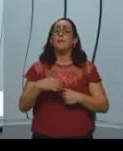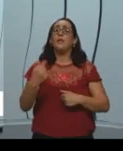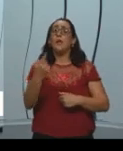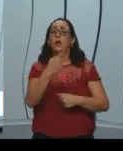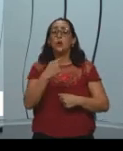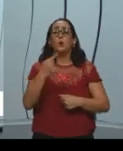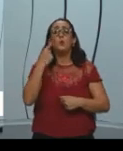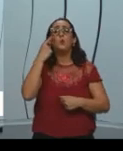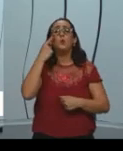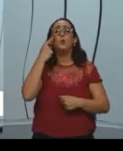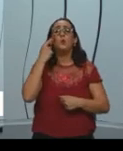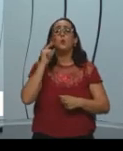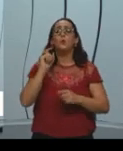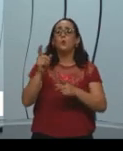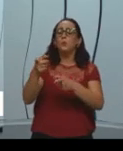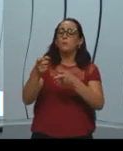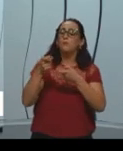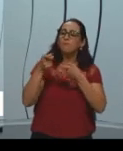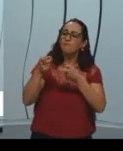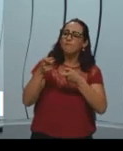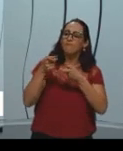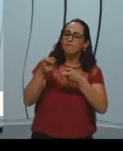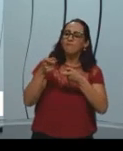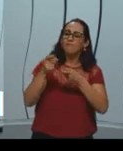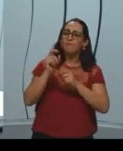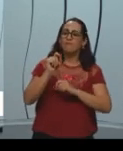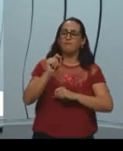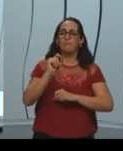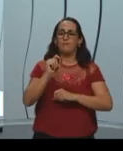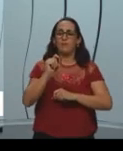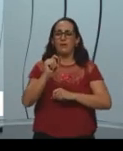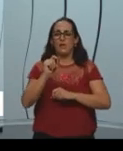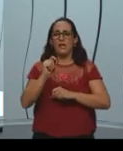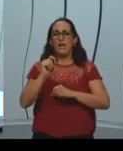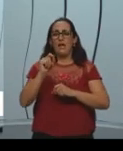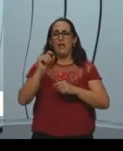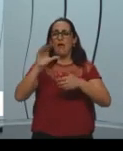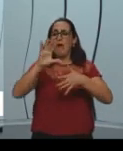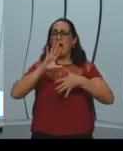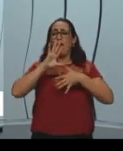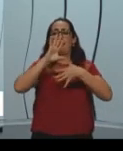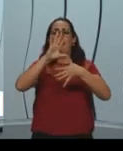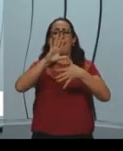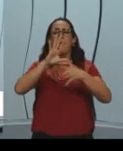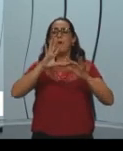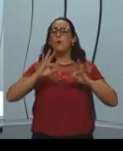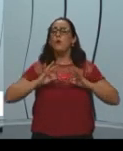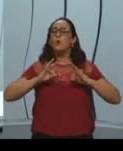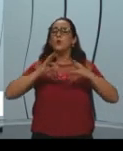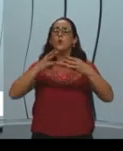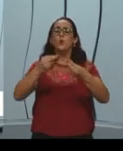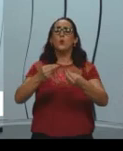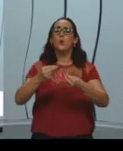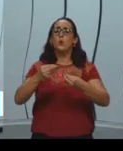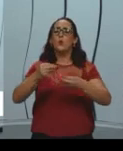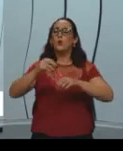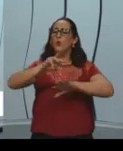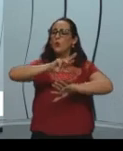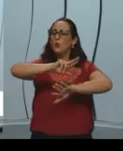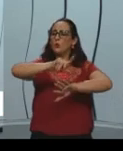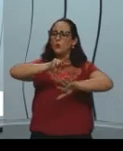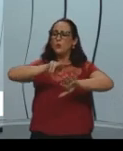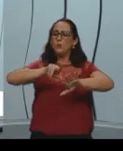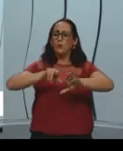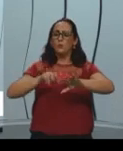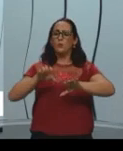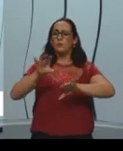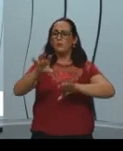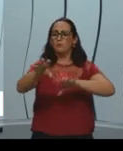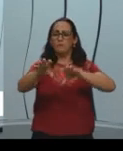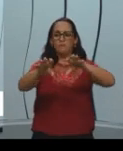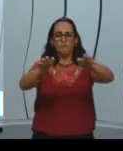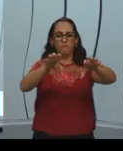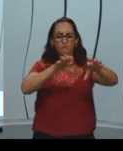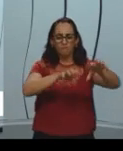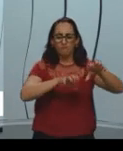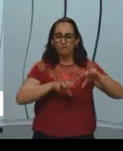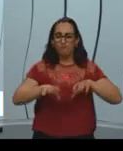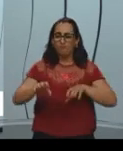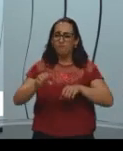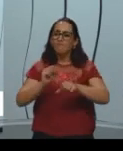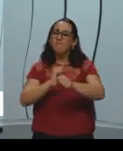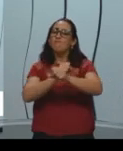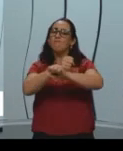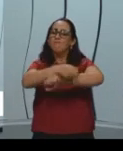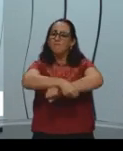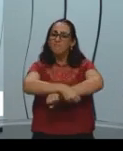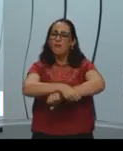não só para a região do Brasil, como a América como um todo e várias outras regiões também, muitos escravos, né, fizeram esse